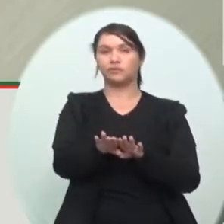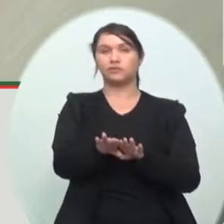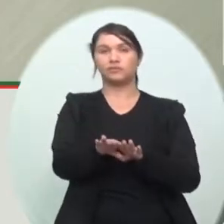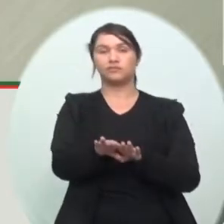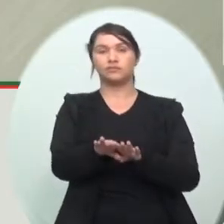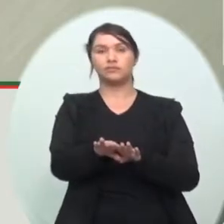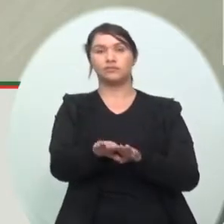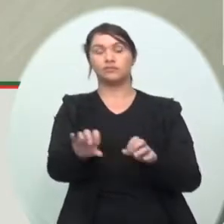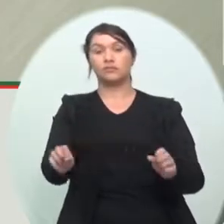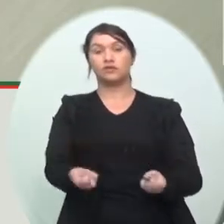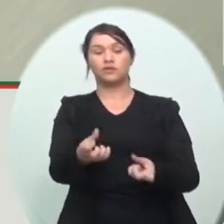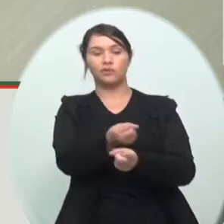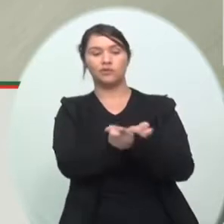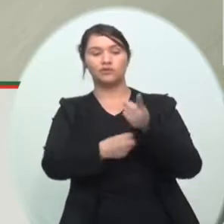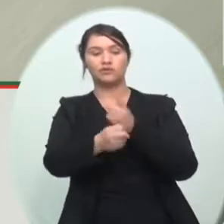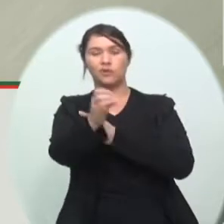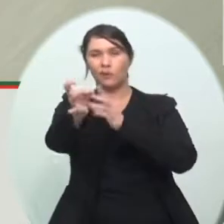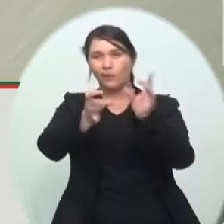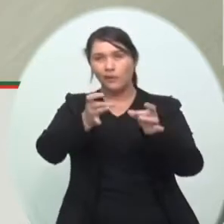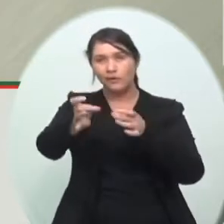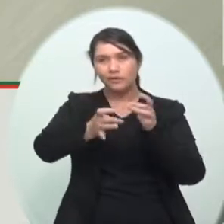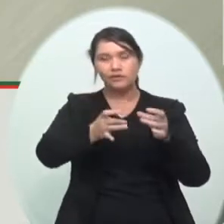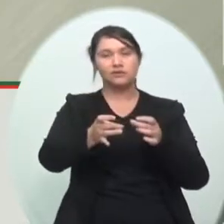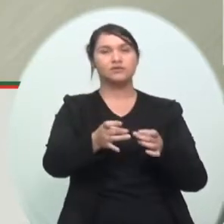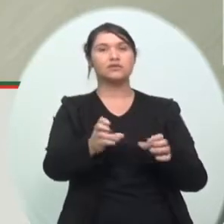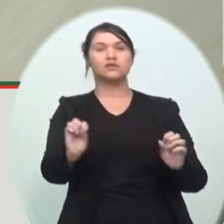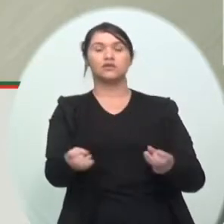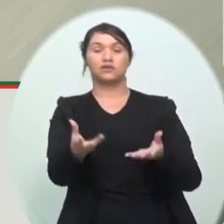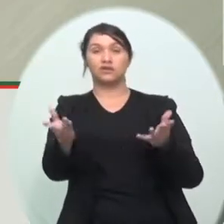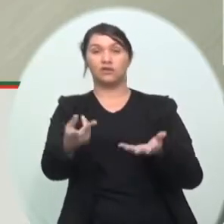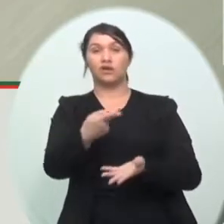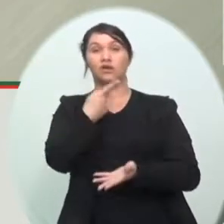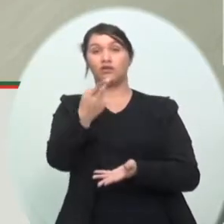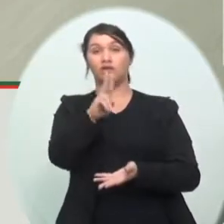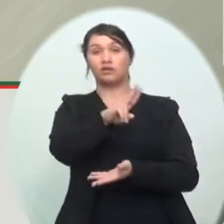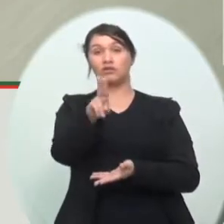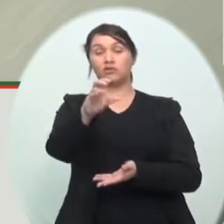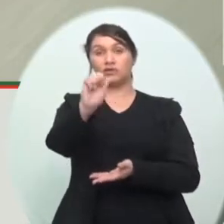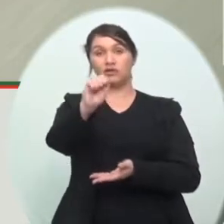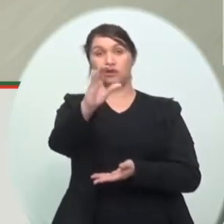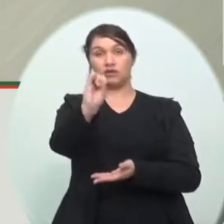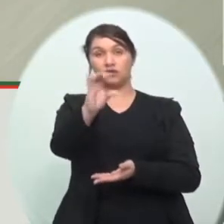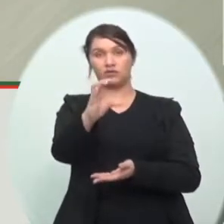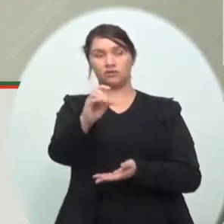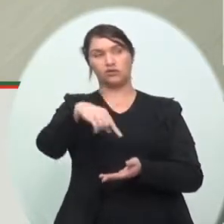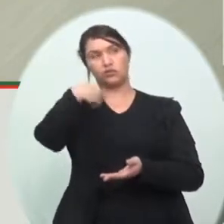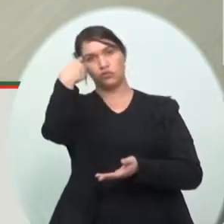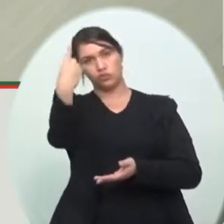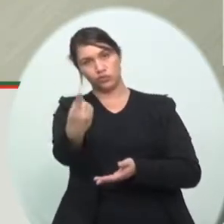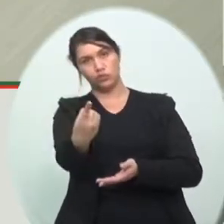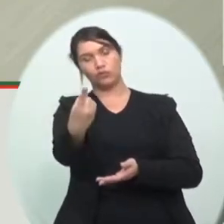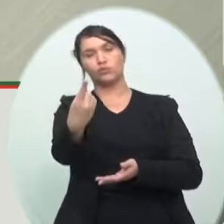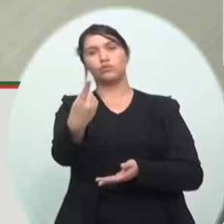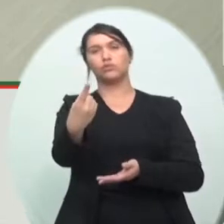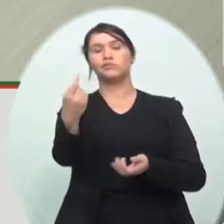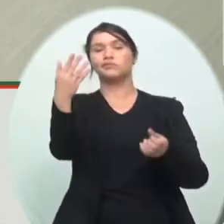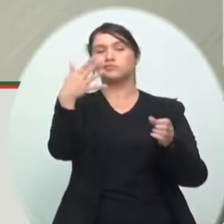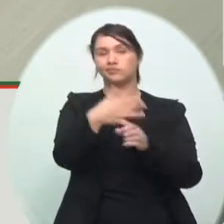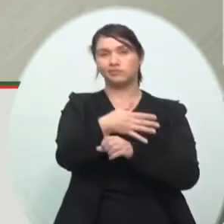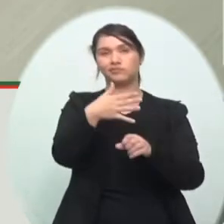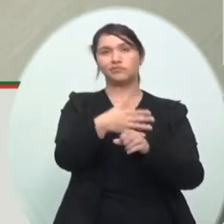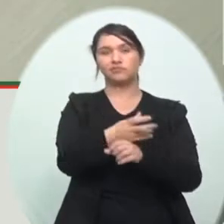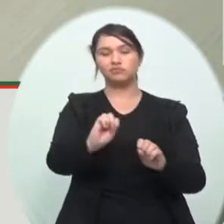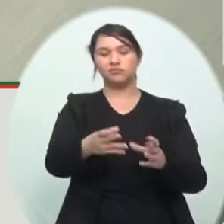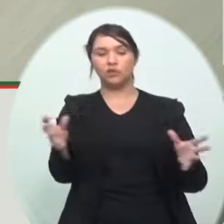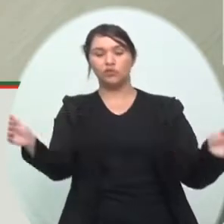sociedade civil organizada, e aí eu falo em nome da SIC e das outras entidades que fazem esse papel, e só unindo esforços